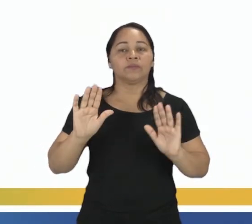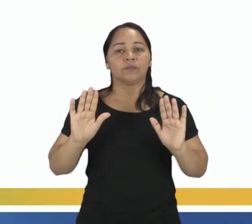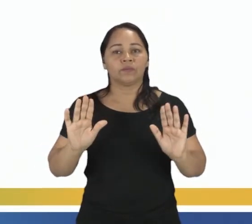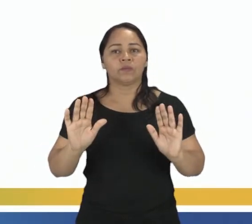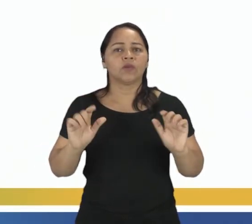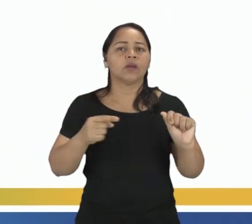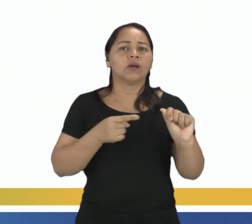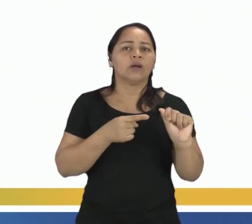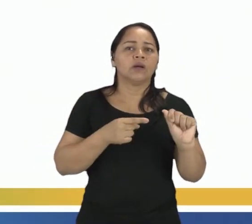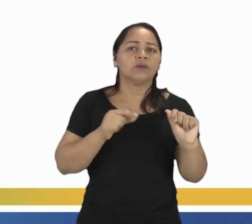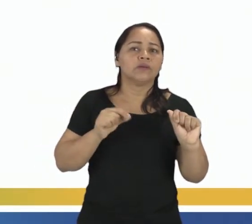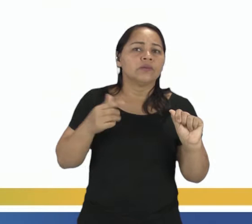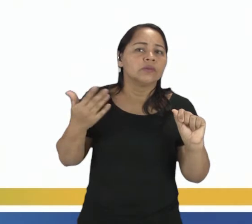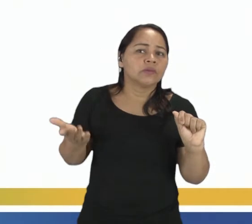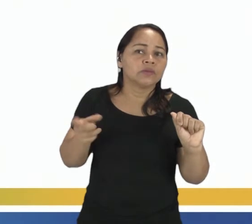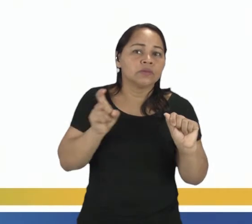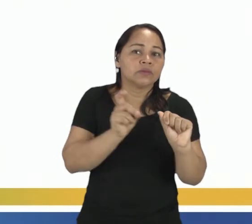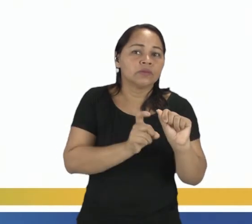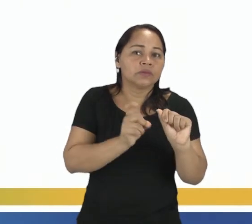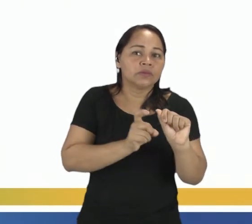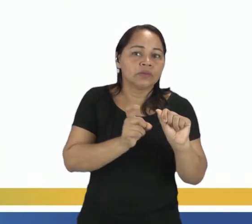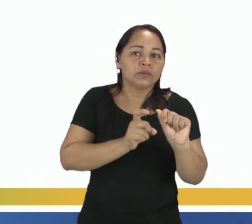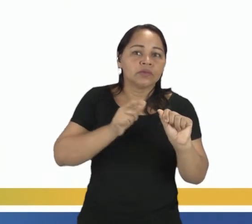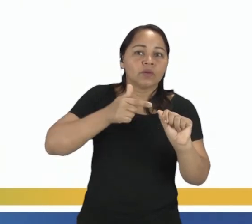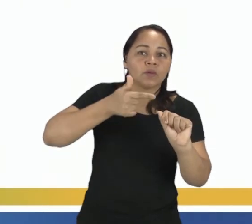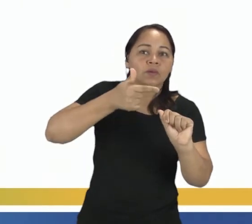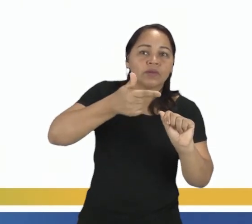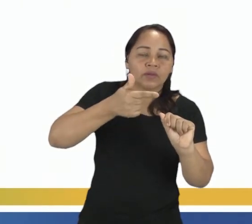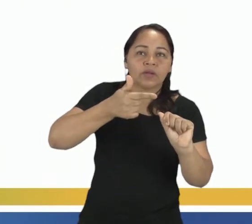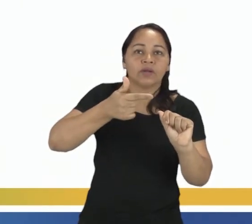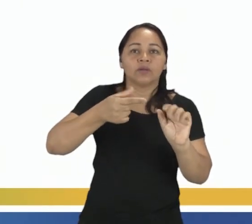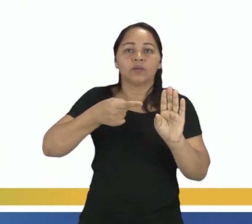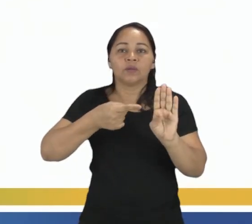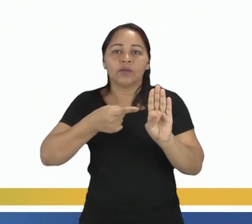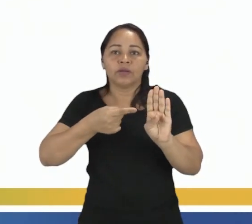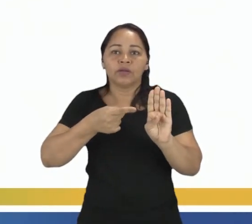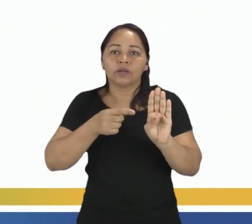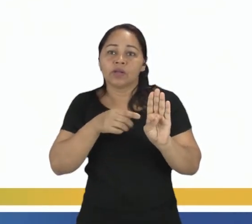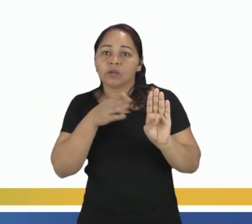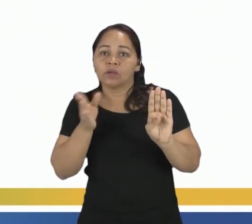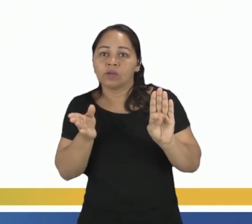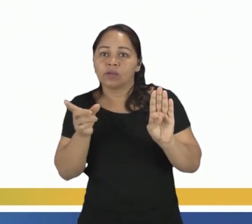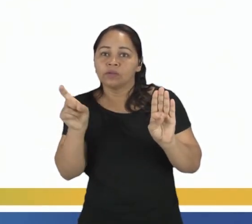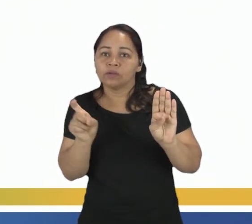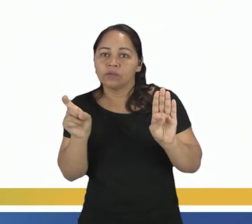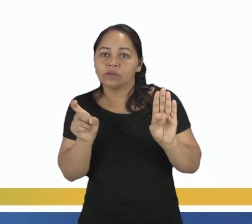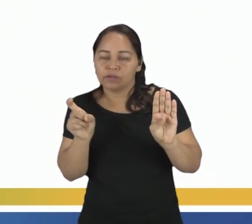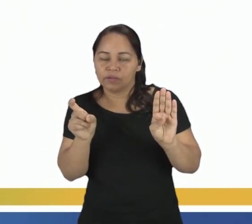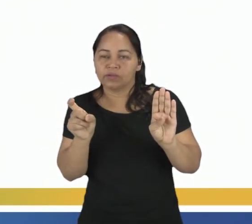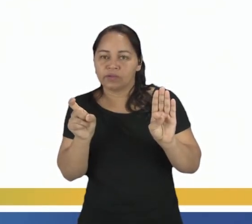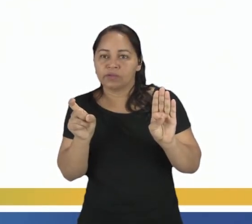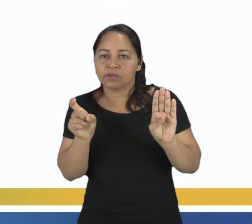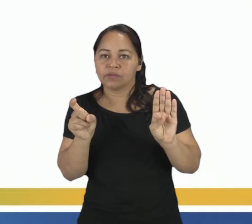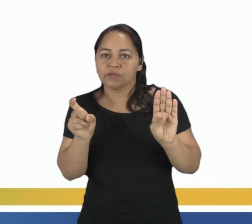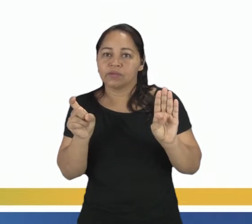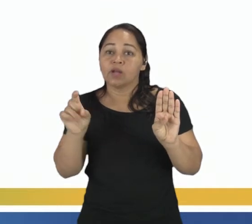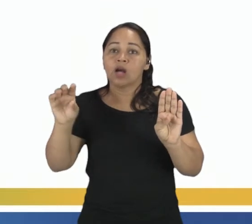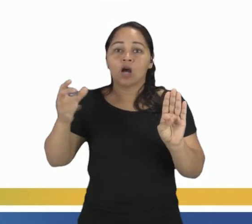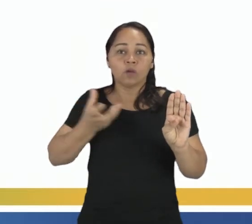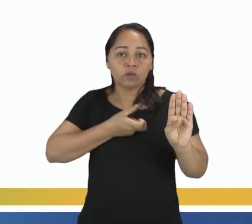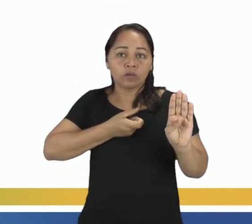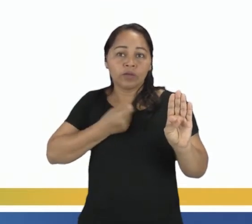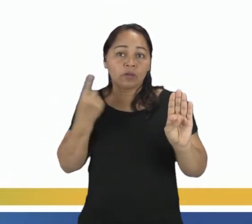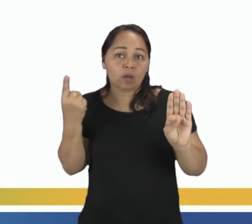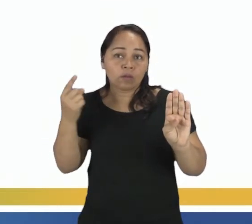de a aqui, o a é quem está do lado do x ao quadrado, o b é quem está do lado desse x e o c é quem está sozinho. Então,